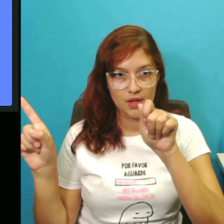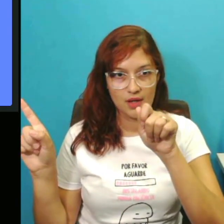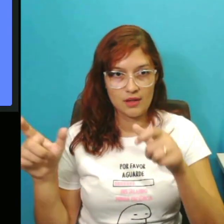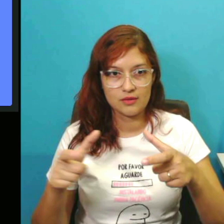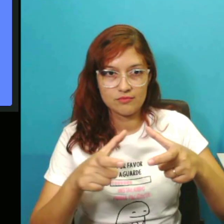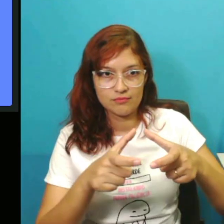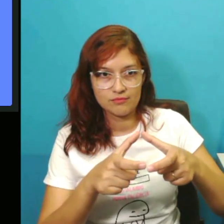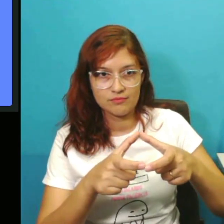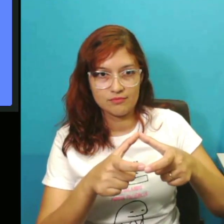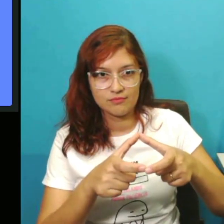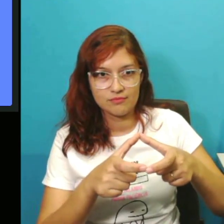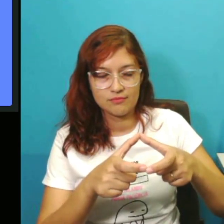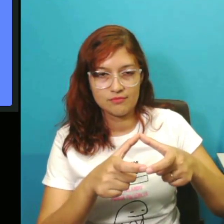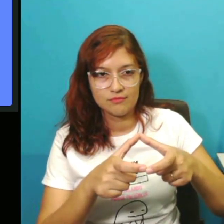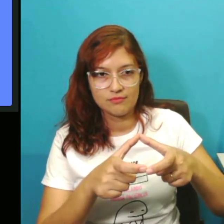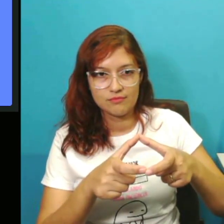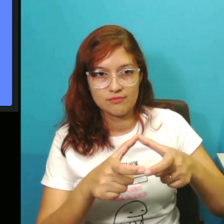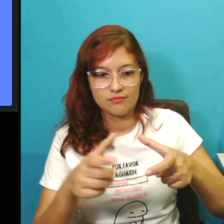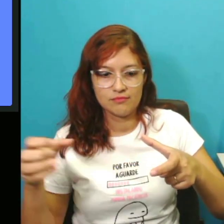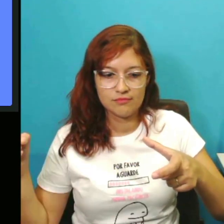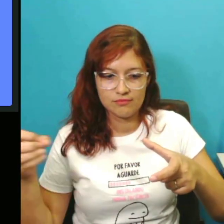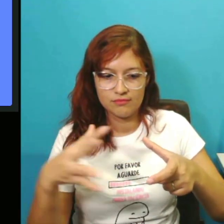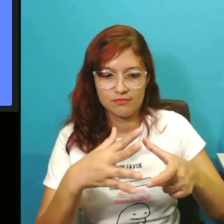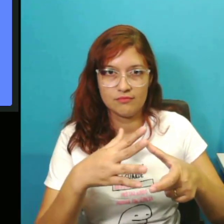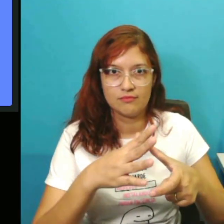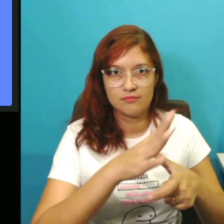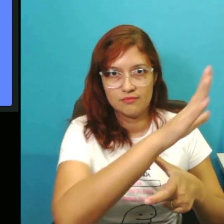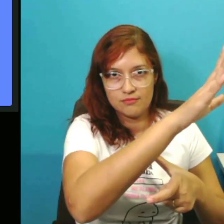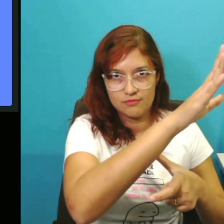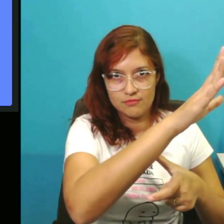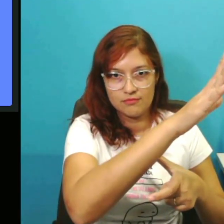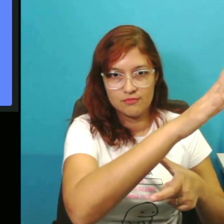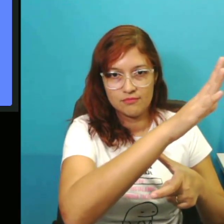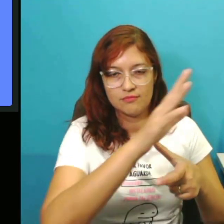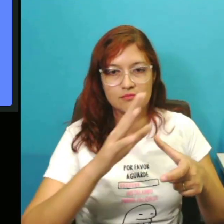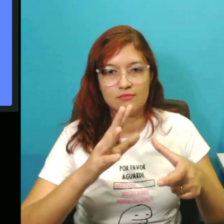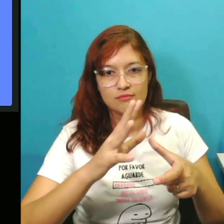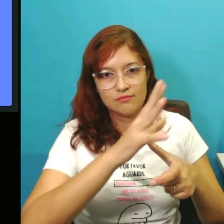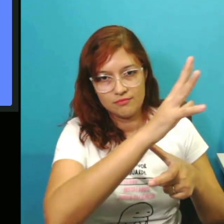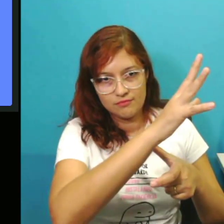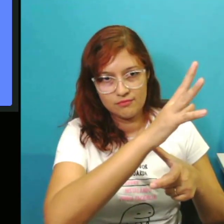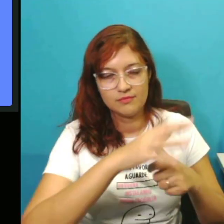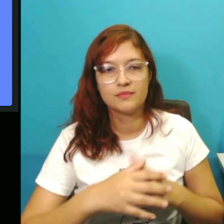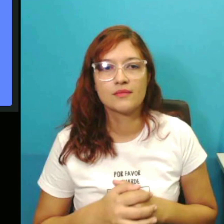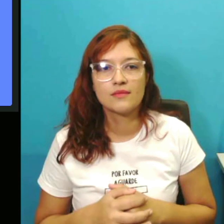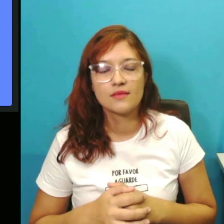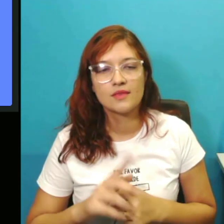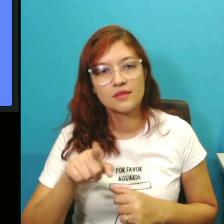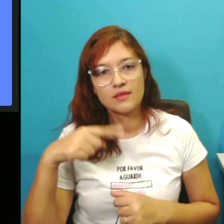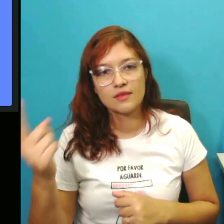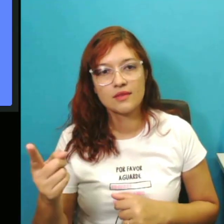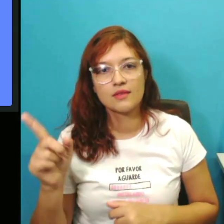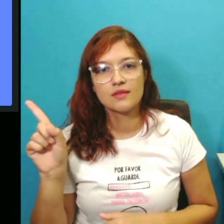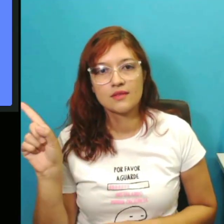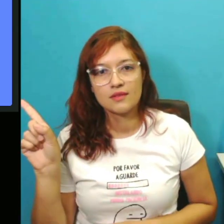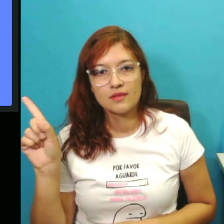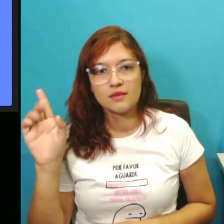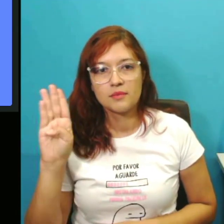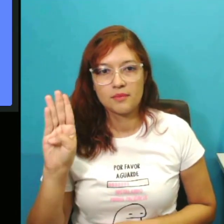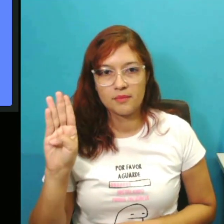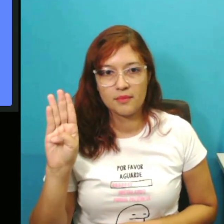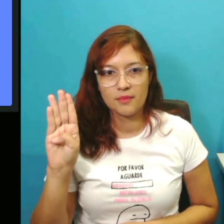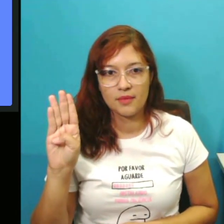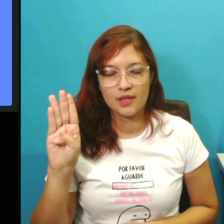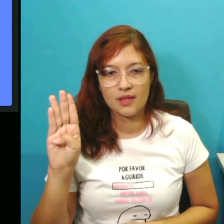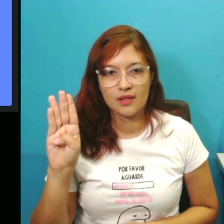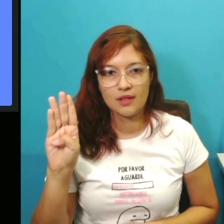Na figura A tem a imagem do CD e a luz branca incidindo sobre ele. E na figura